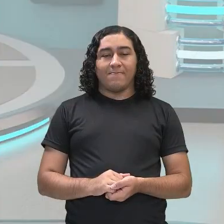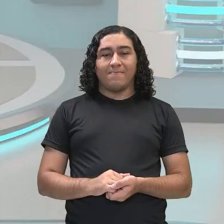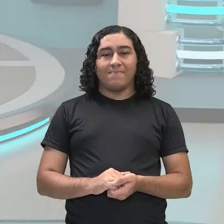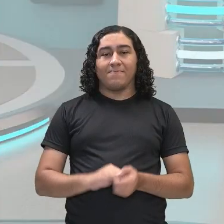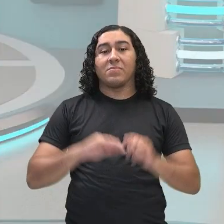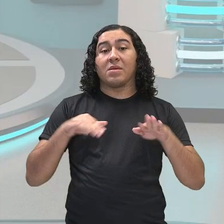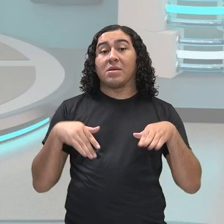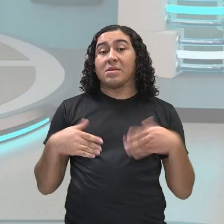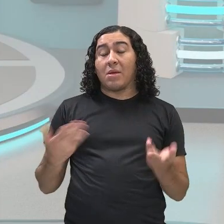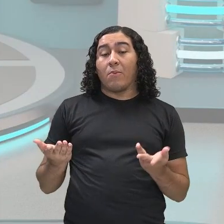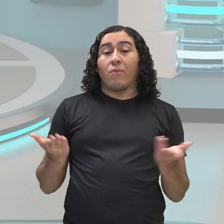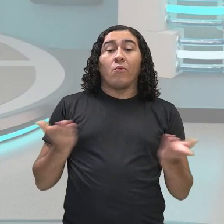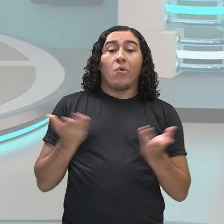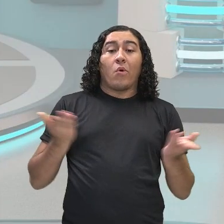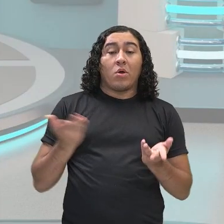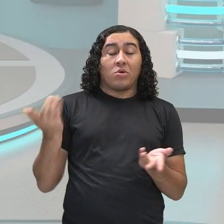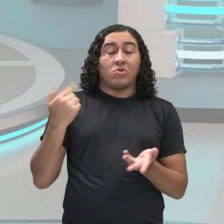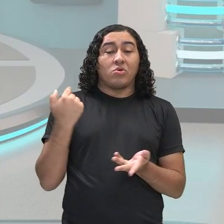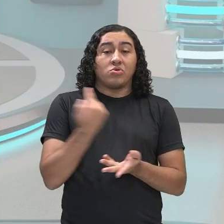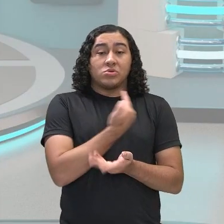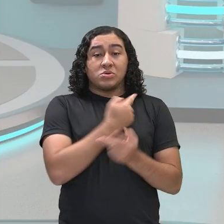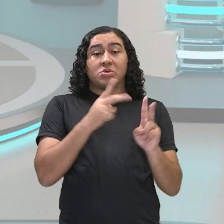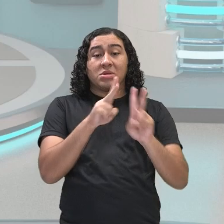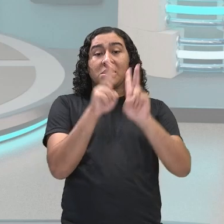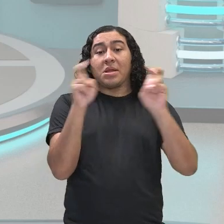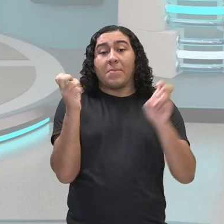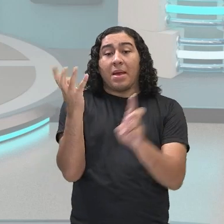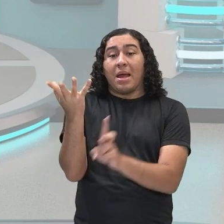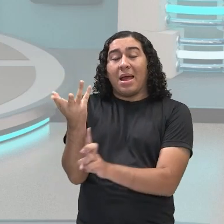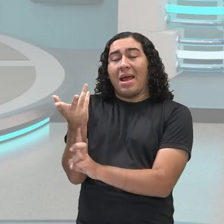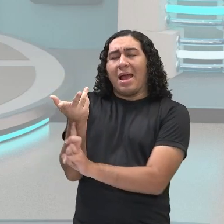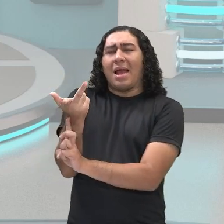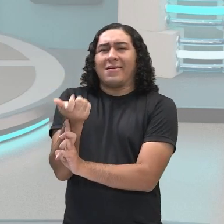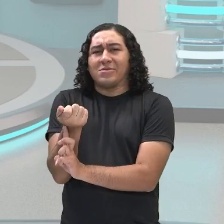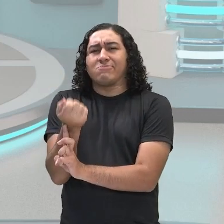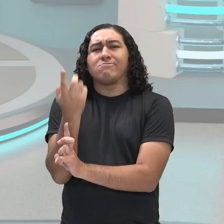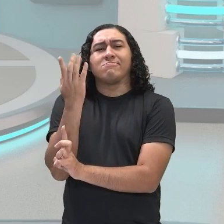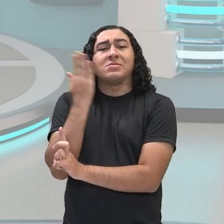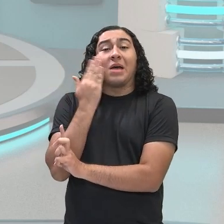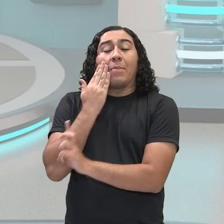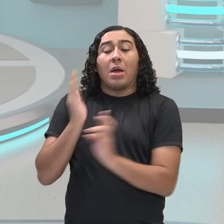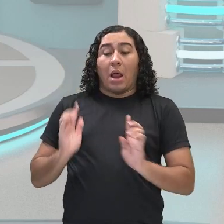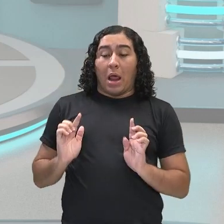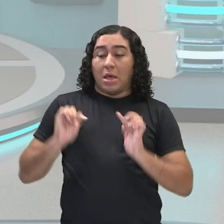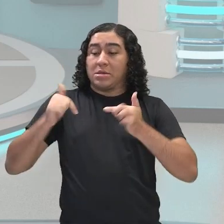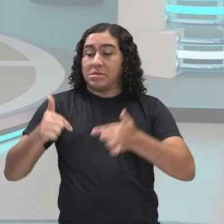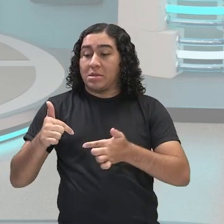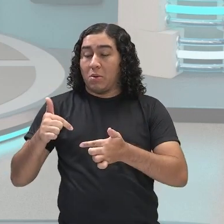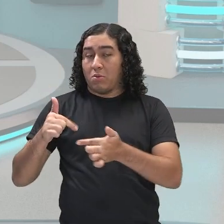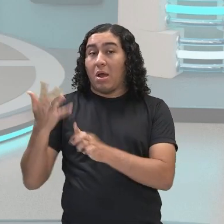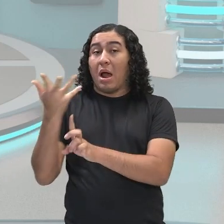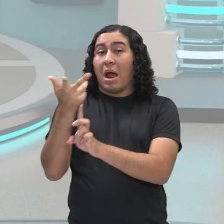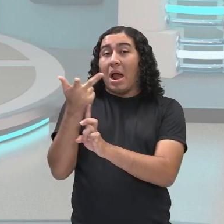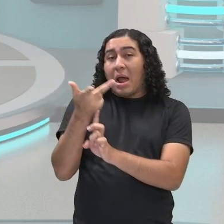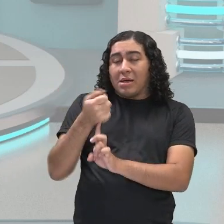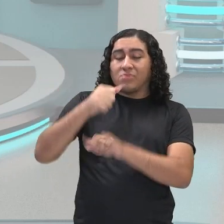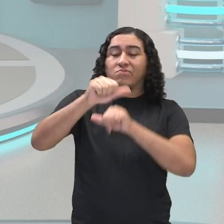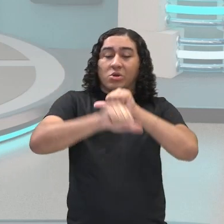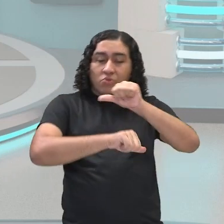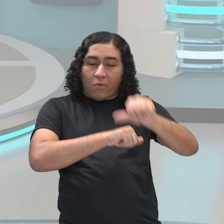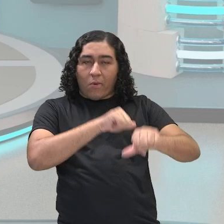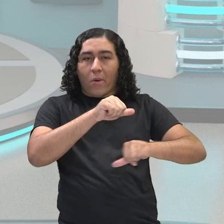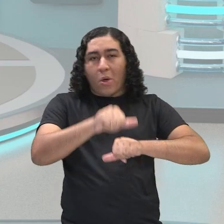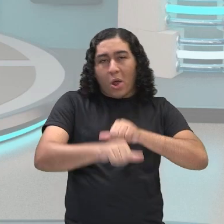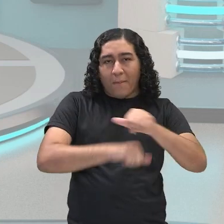Então, vamos falar de arte. A gente sabe que o fazer artístico ele vai se modificando, né, com o decorrer